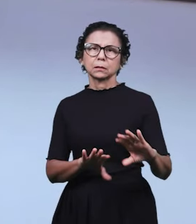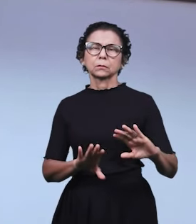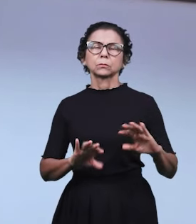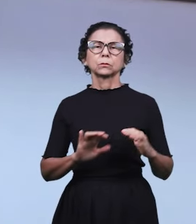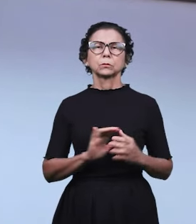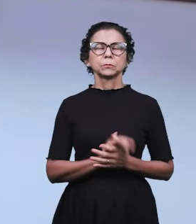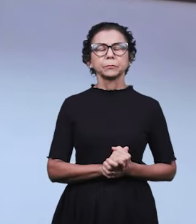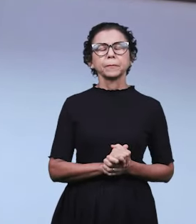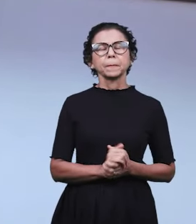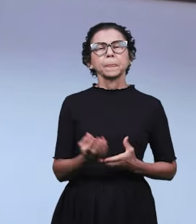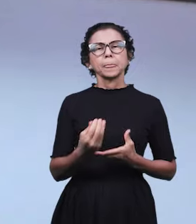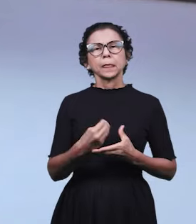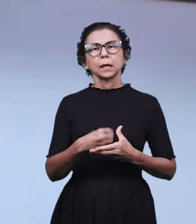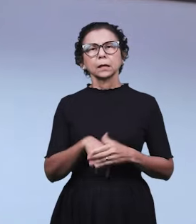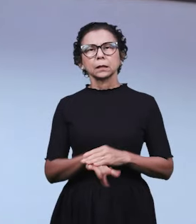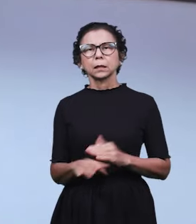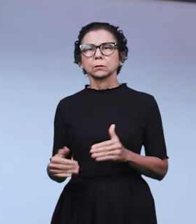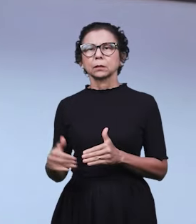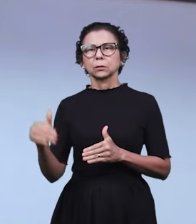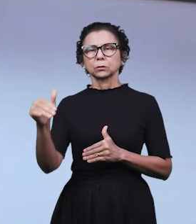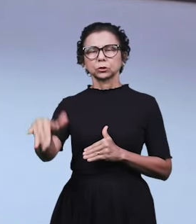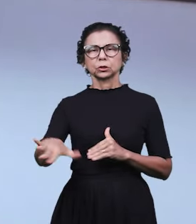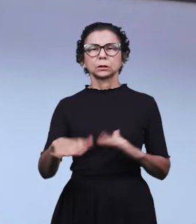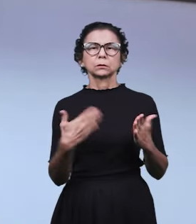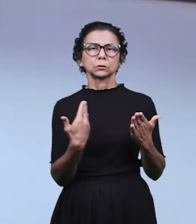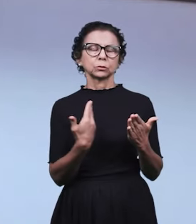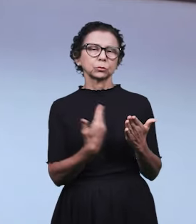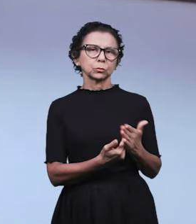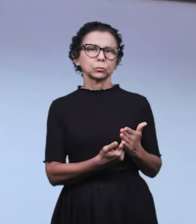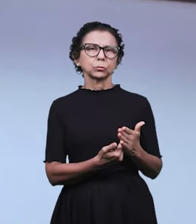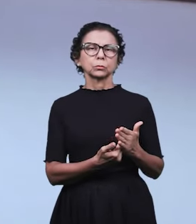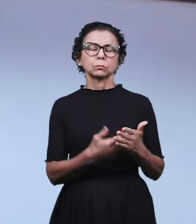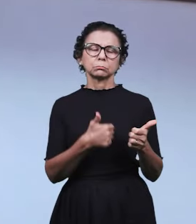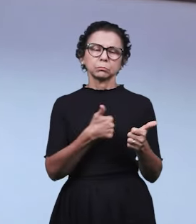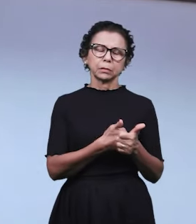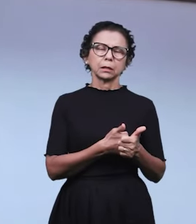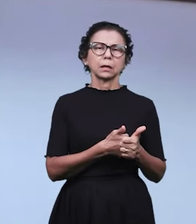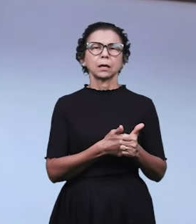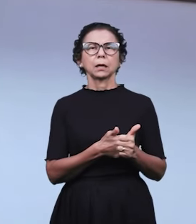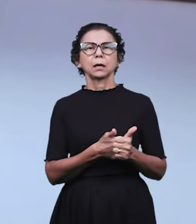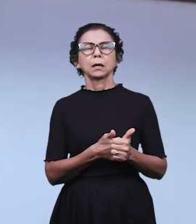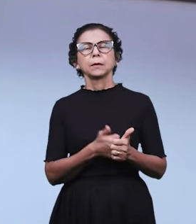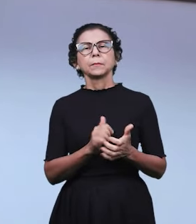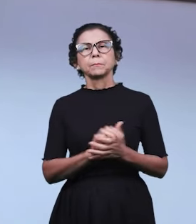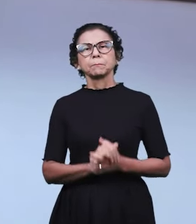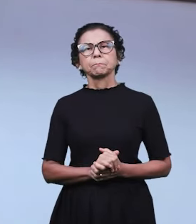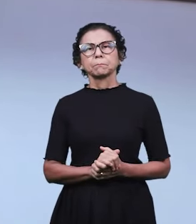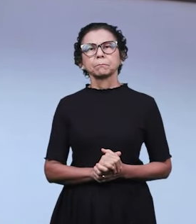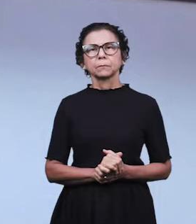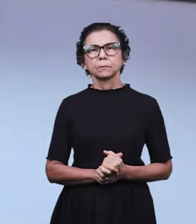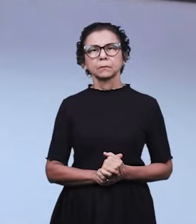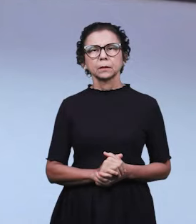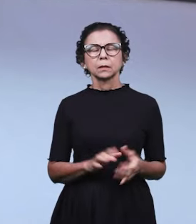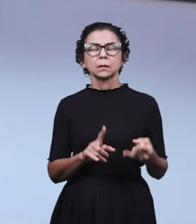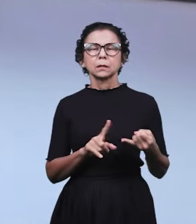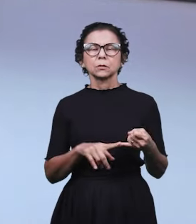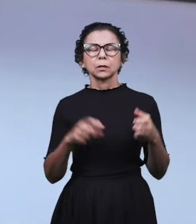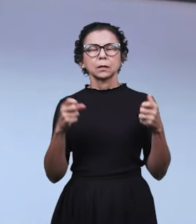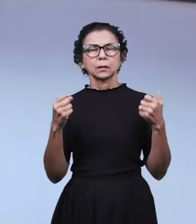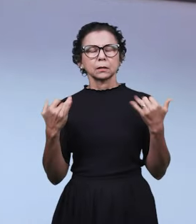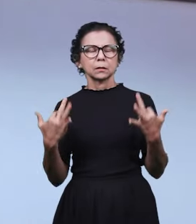de rotinas colaborativas de estudo e acompanhamento escolar, você sabe, já conversamos acerca da educação